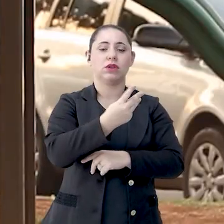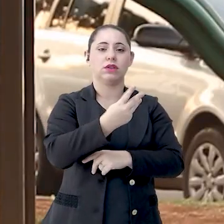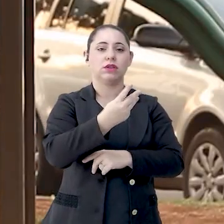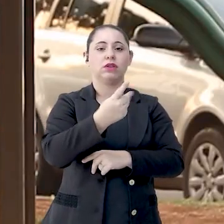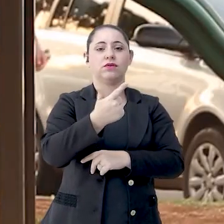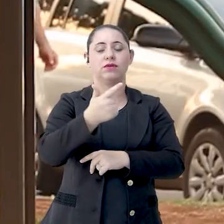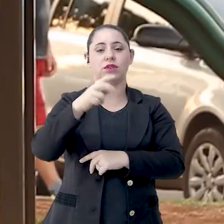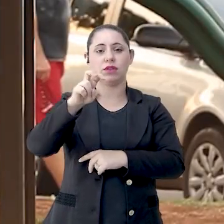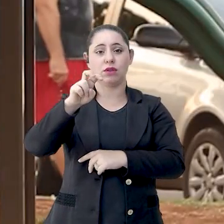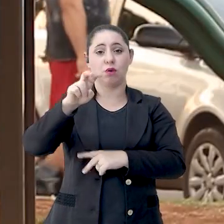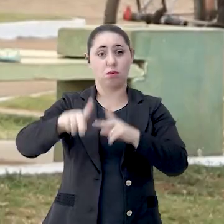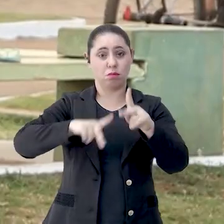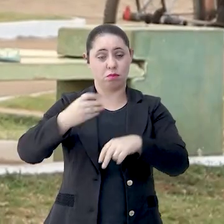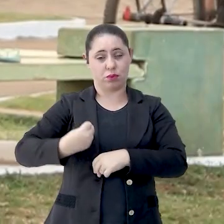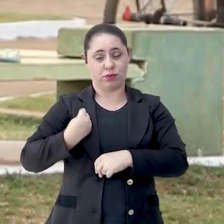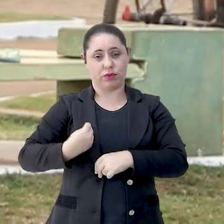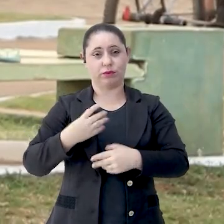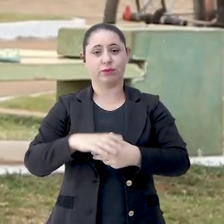população estimada é de